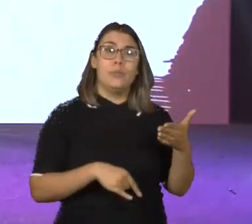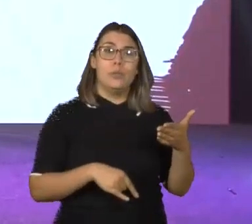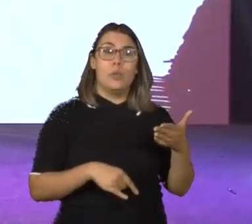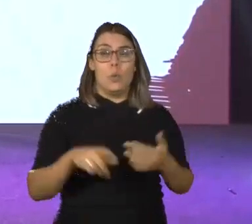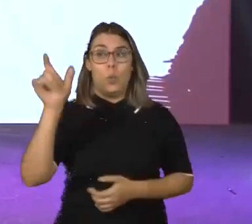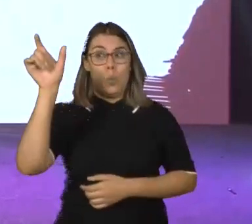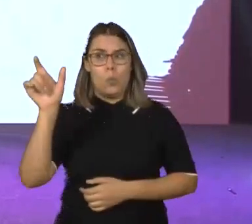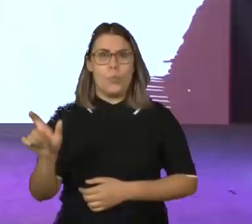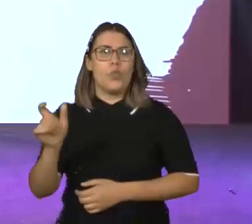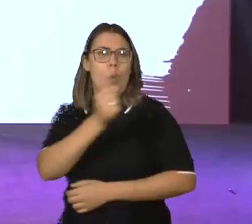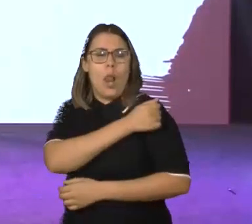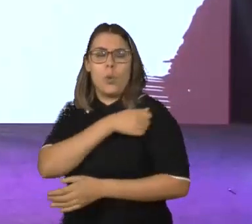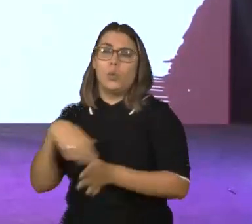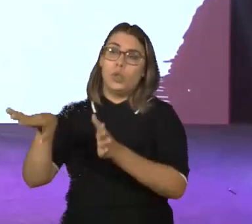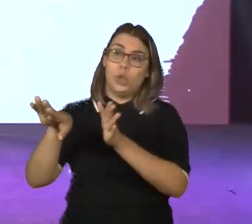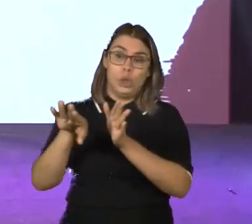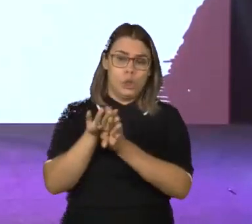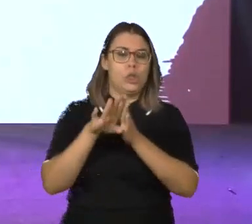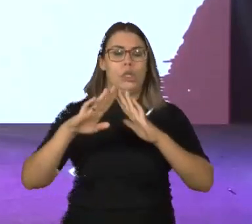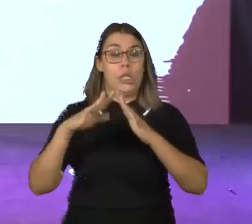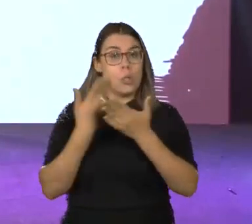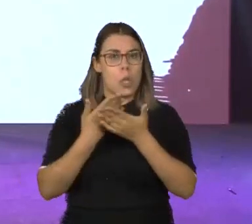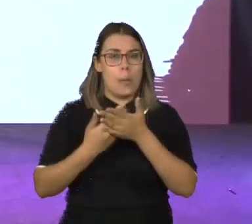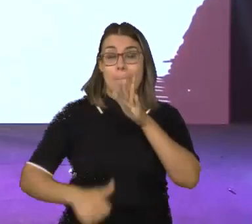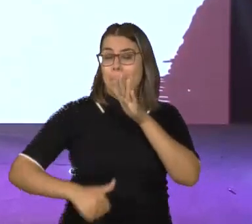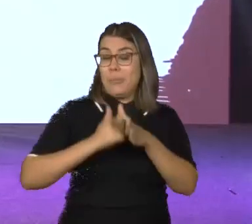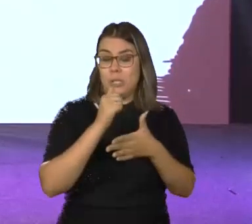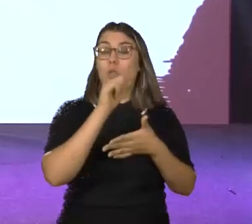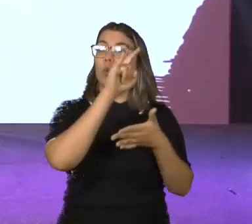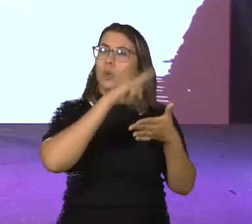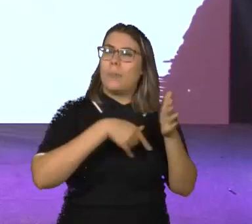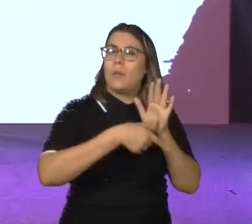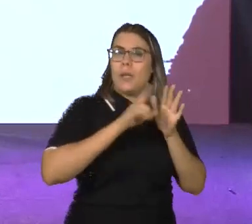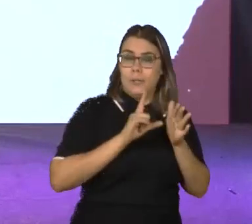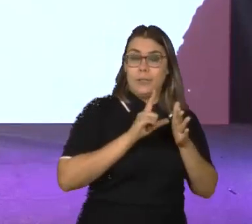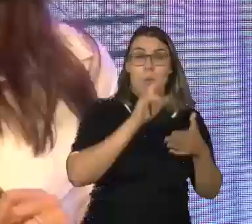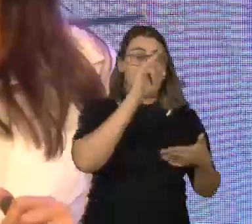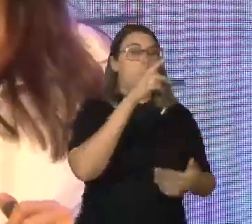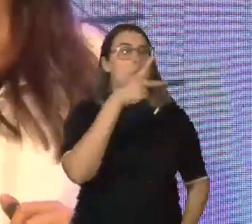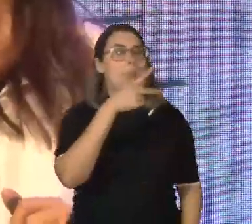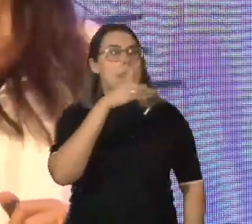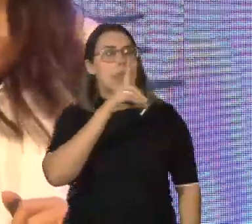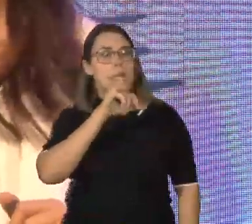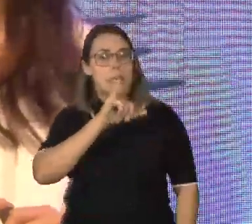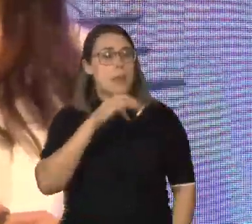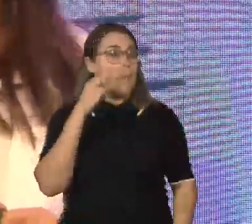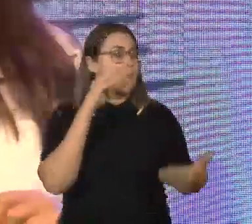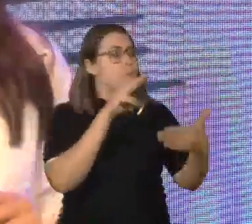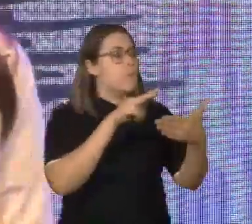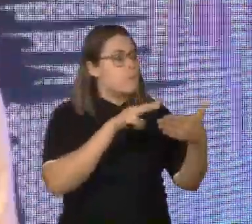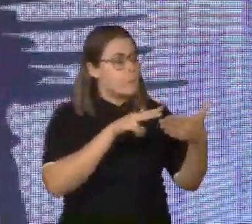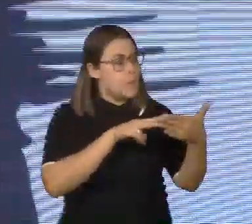Aquele documento vai dar todas as informações que qualquer professor precisa saber para fazer uma adaptação e não